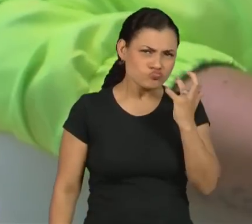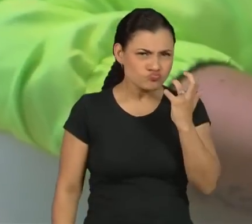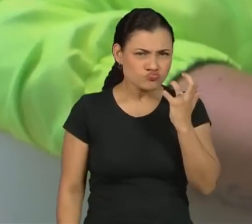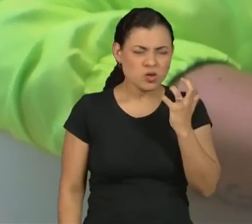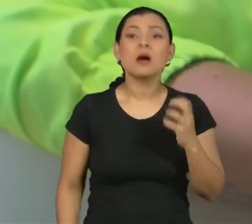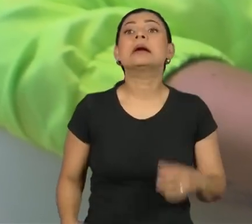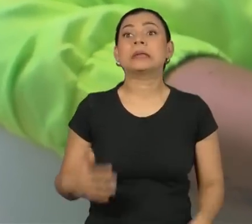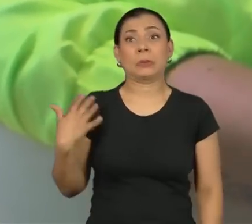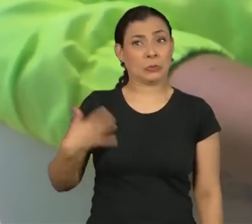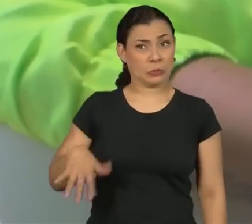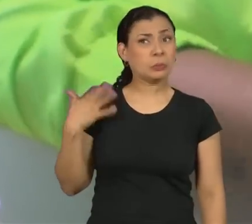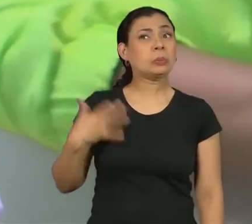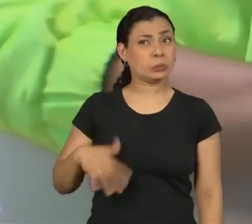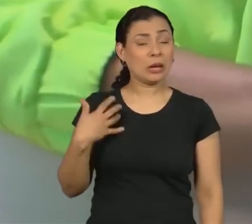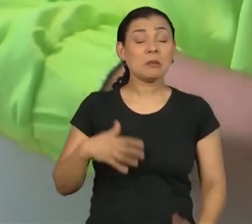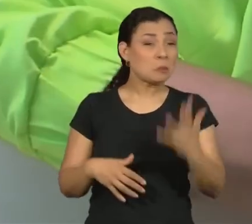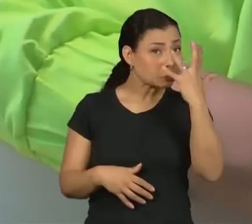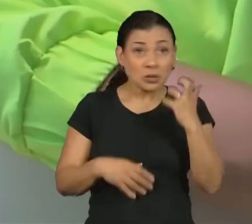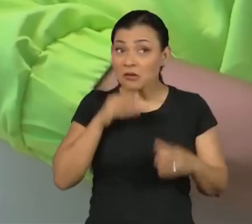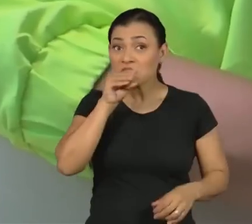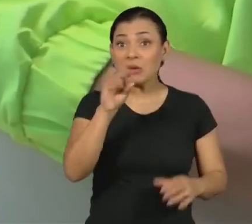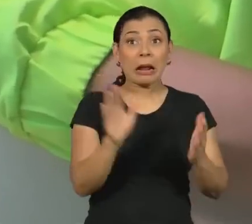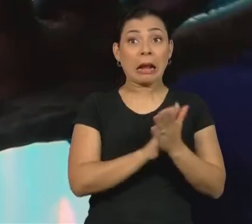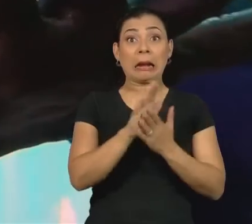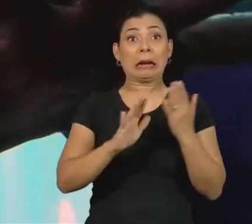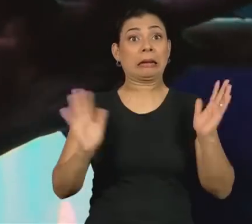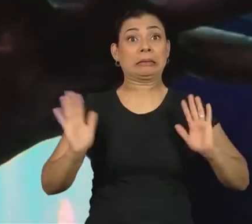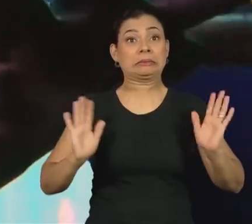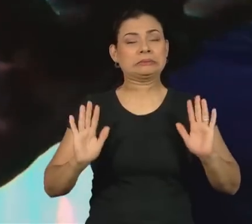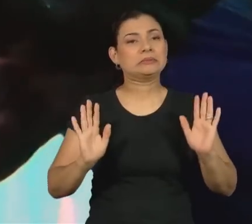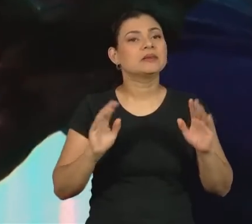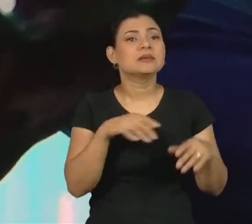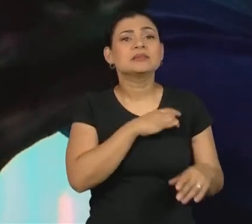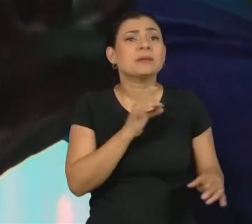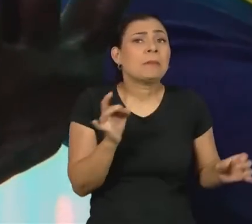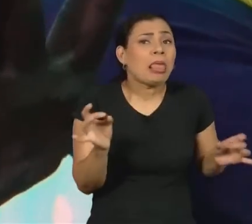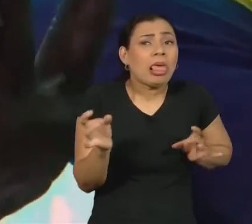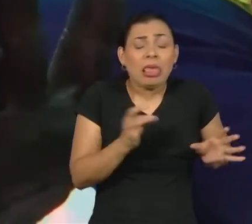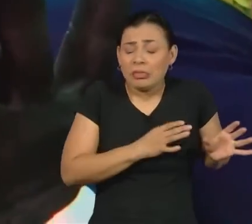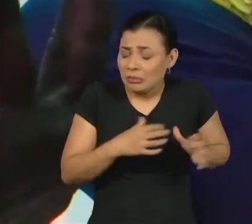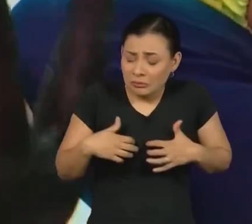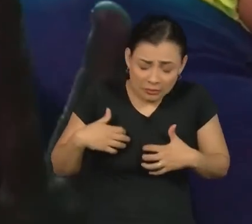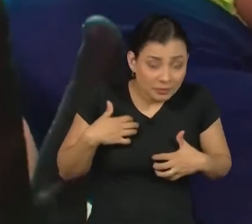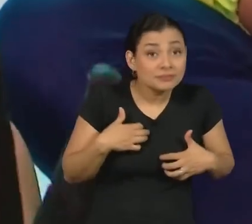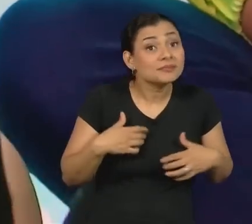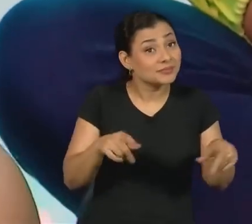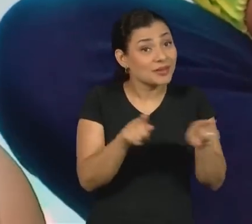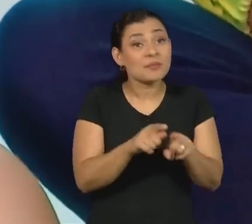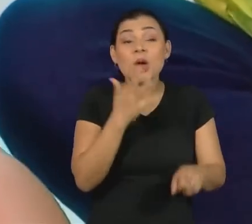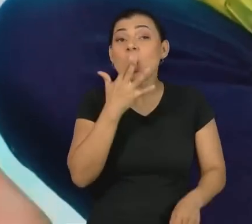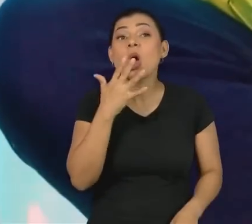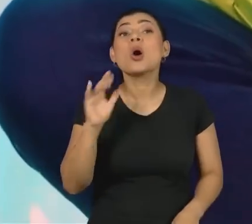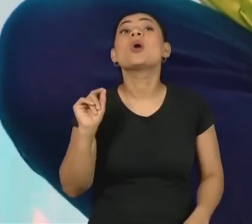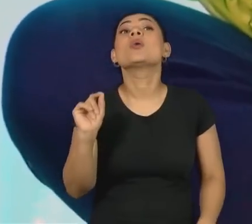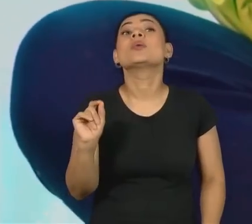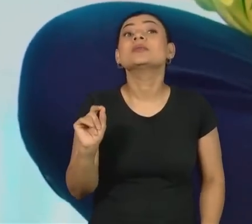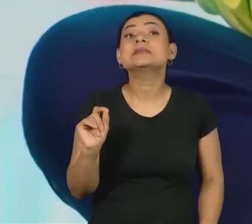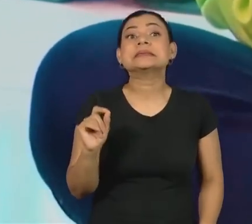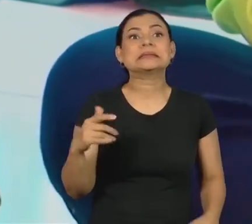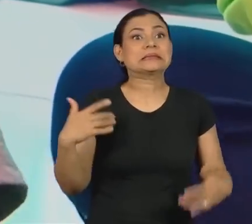Muita raiva, gente. Ela tá com tanta raiva que nem fala. E quando o medo aparece, também tem cor, nome e